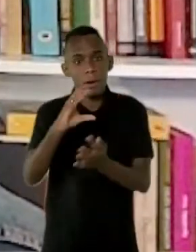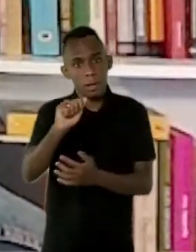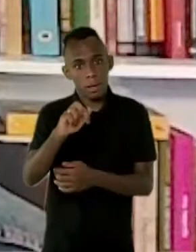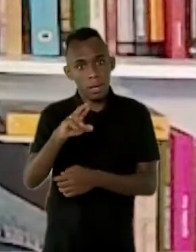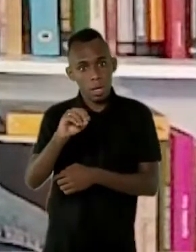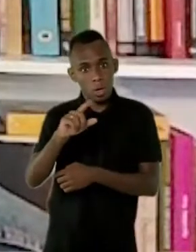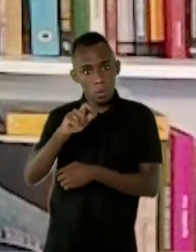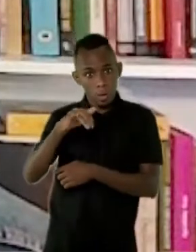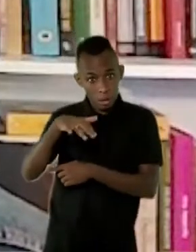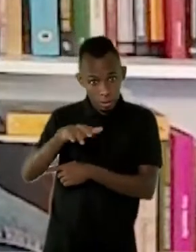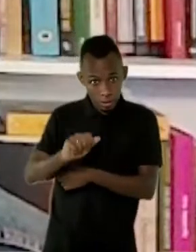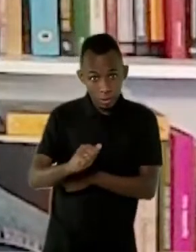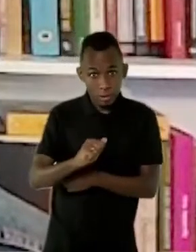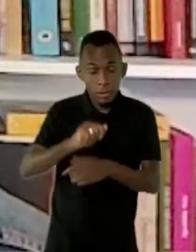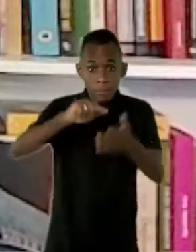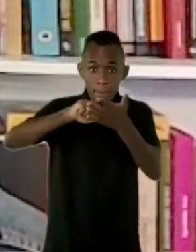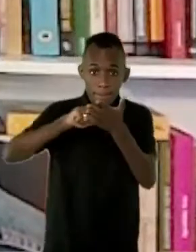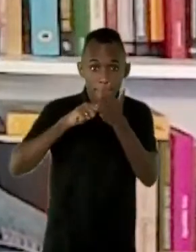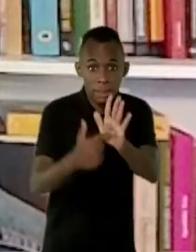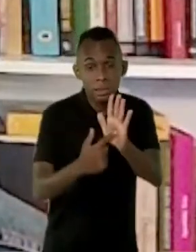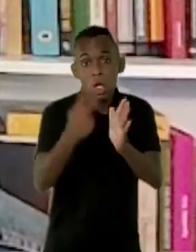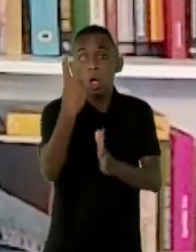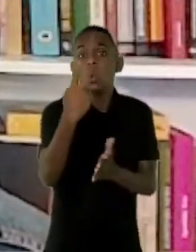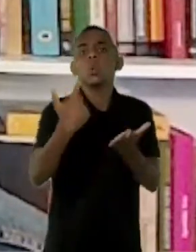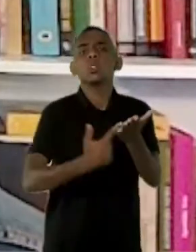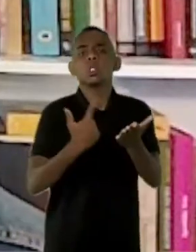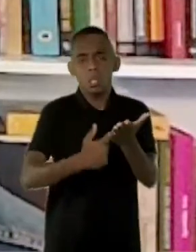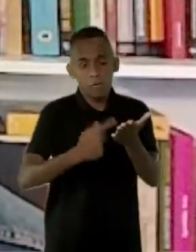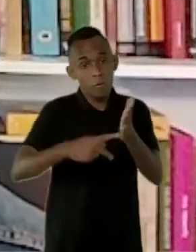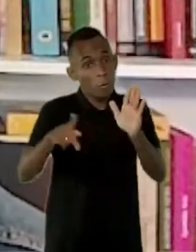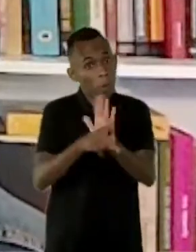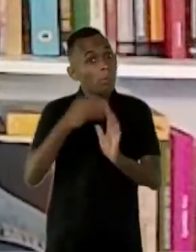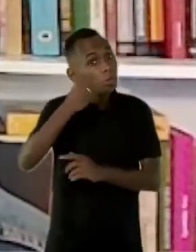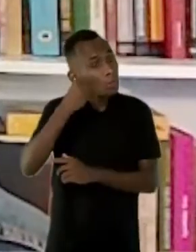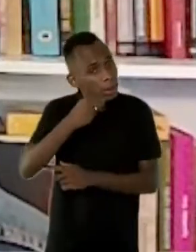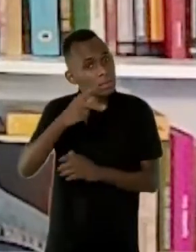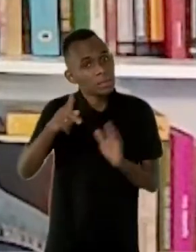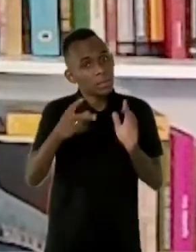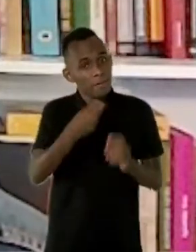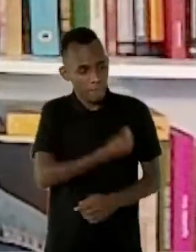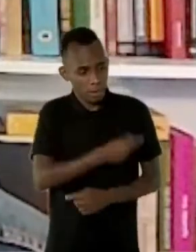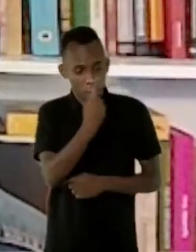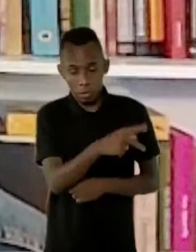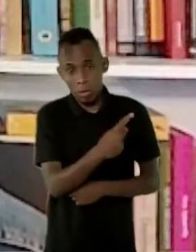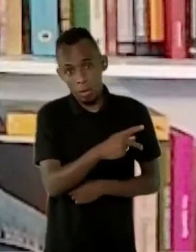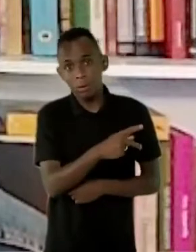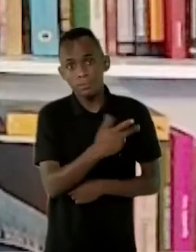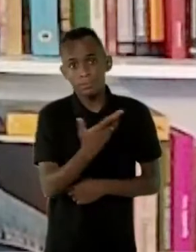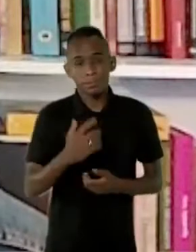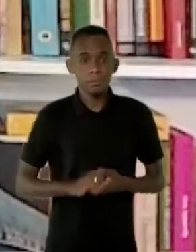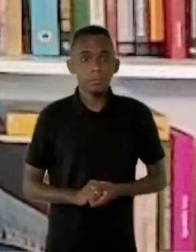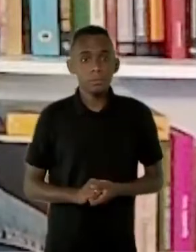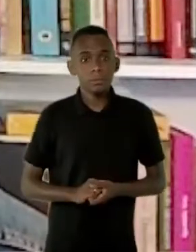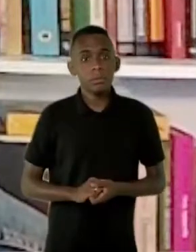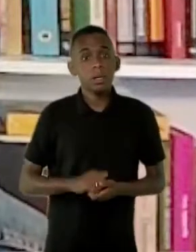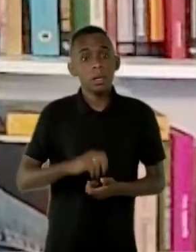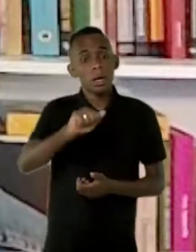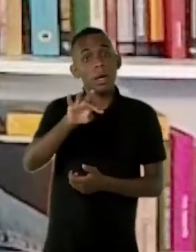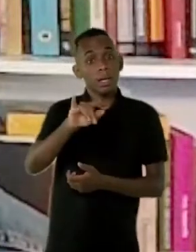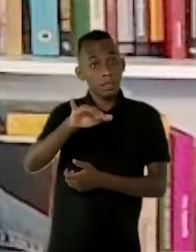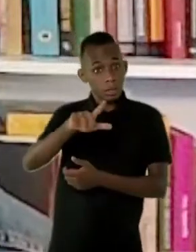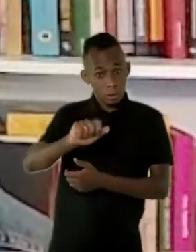dois diários, né? 2 livros a respeito. A Ática me disse que vende mais ou